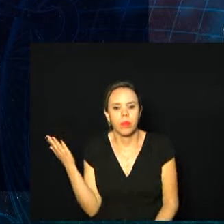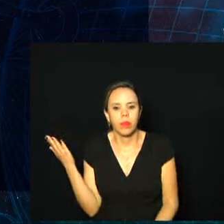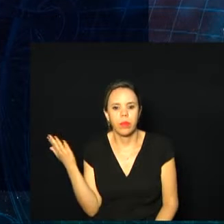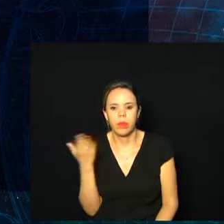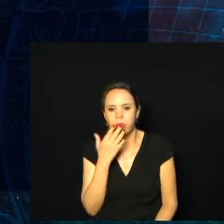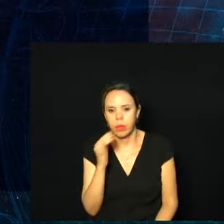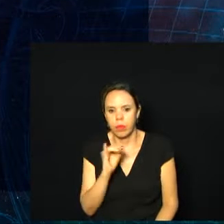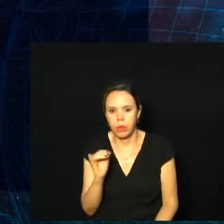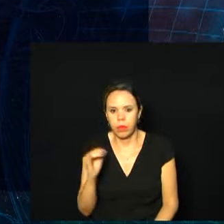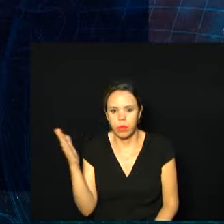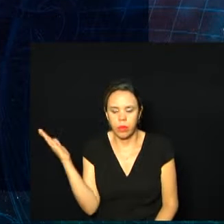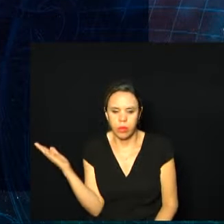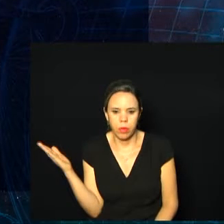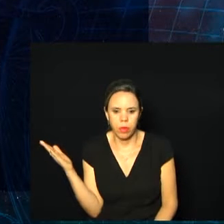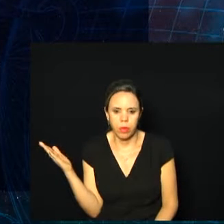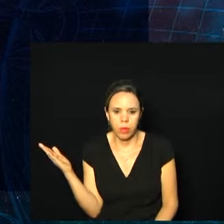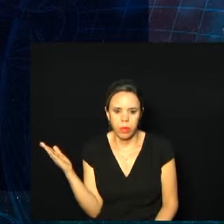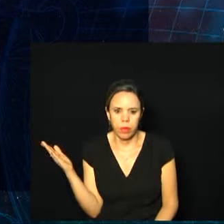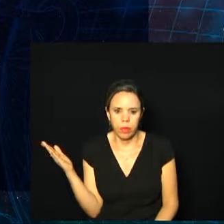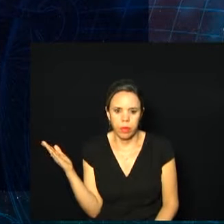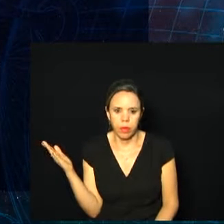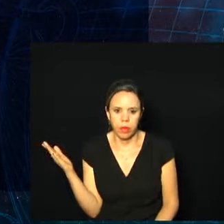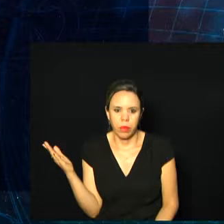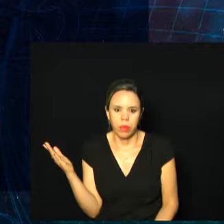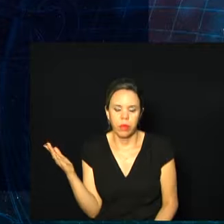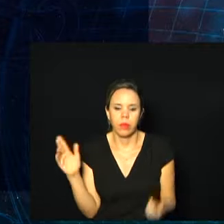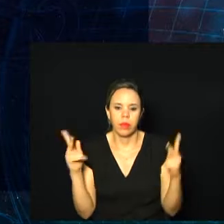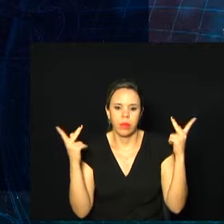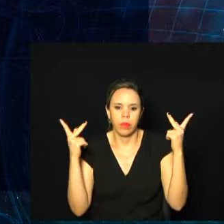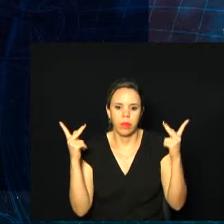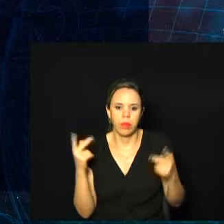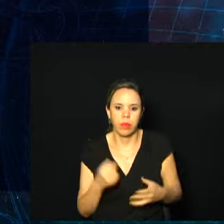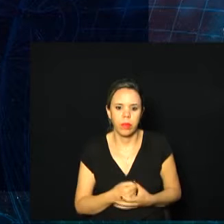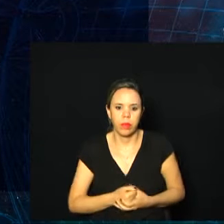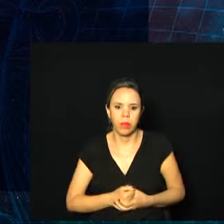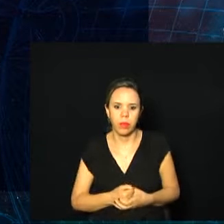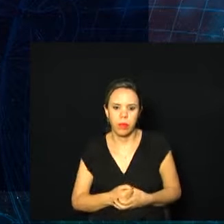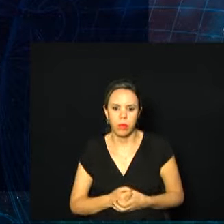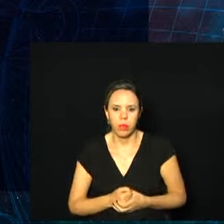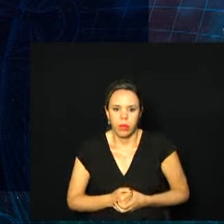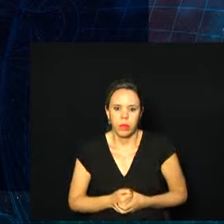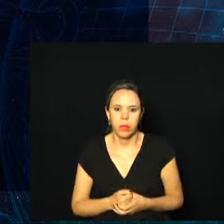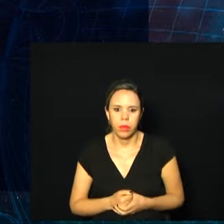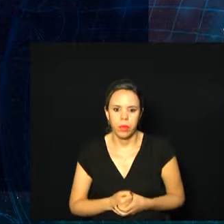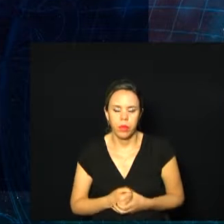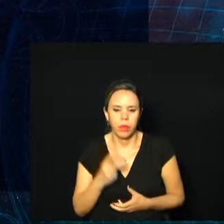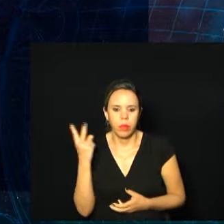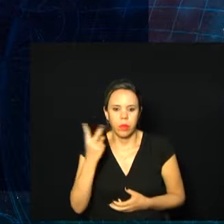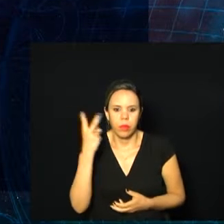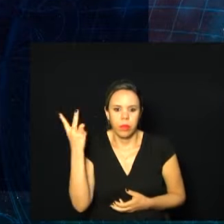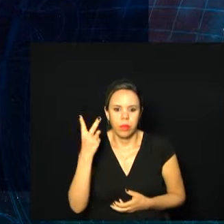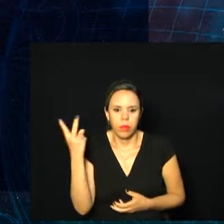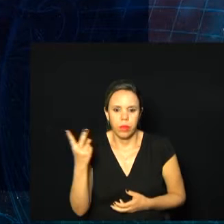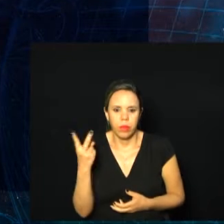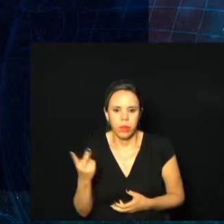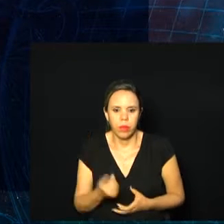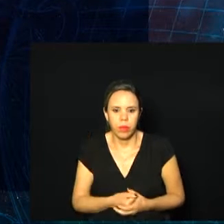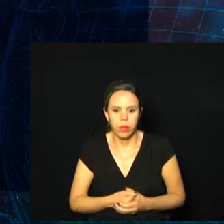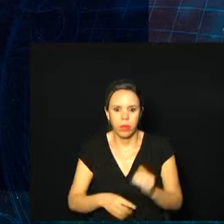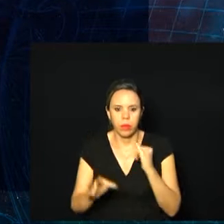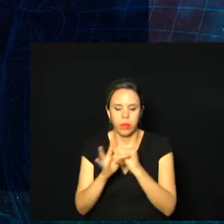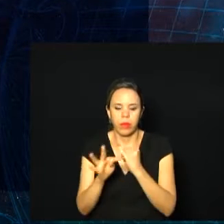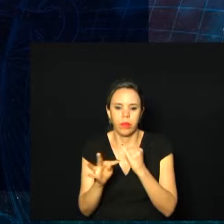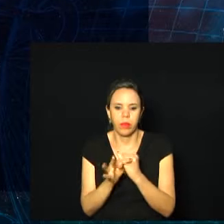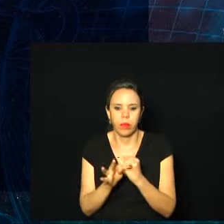819, Indaiatuba, 796, Hortolândia, 739, Valinhos, 405,